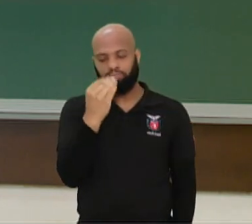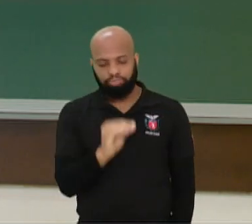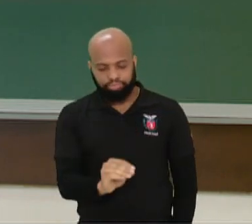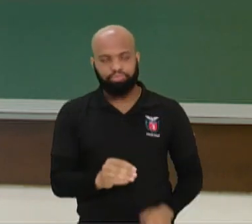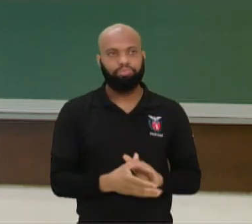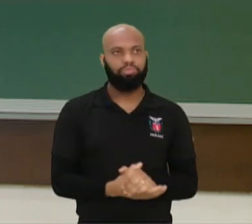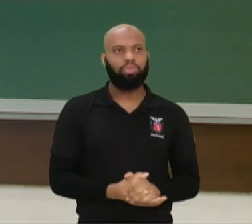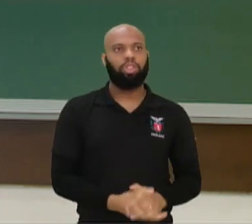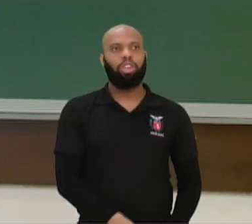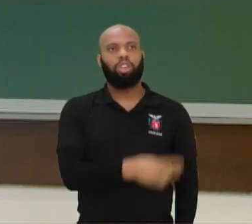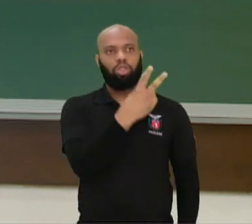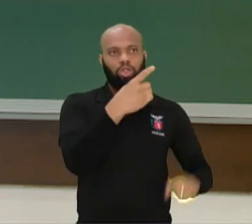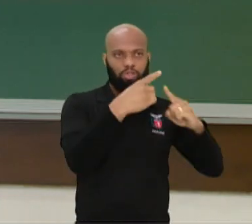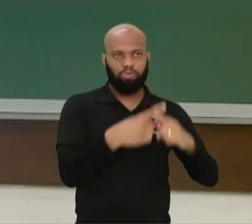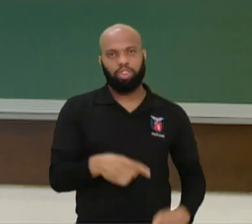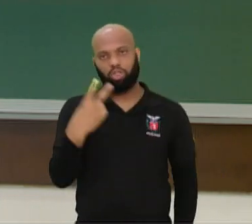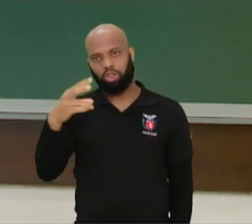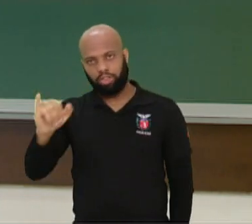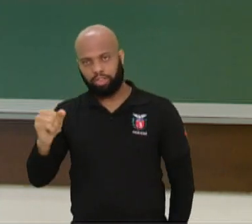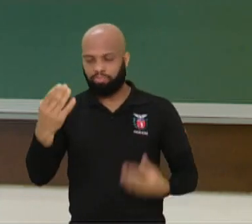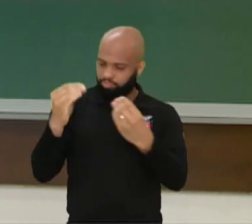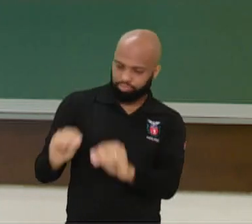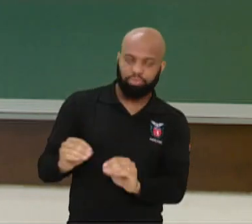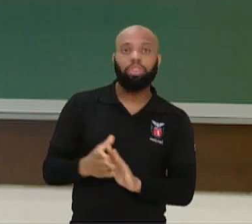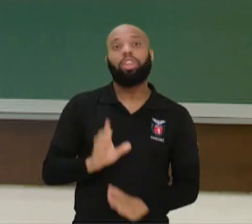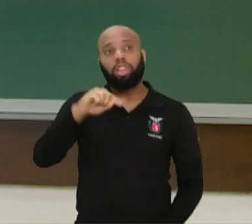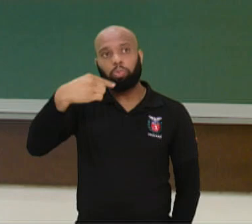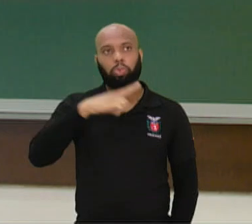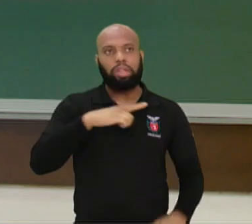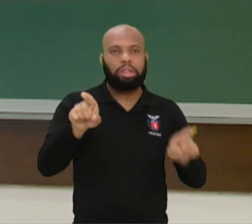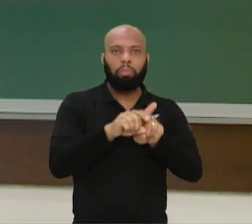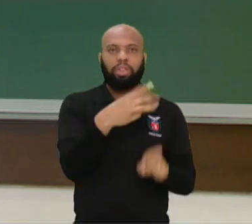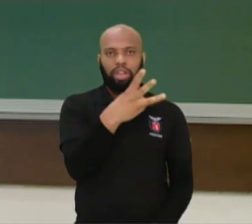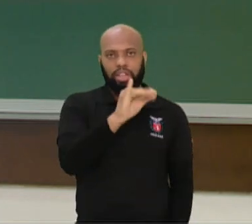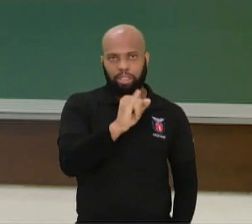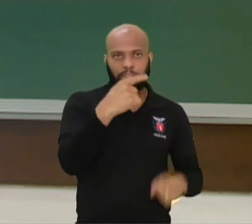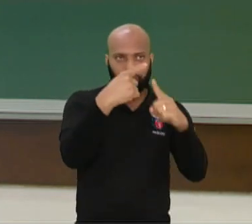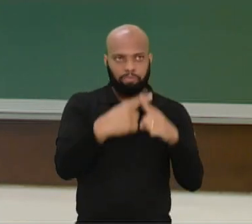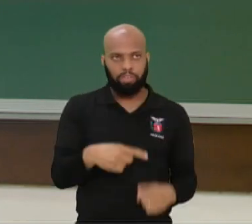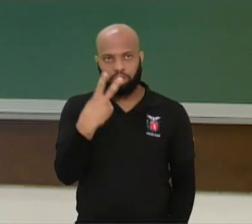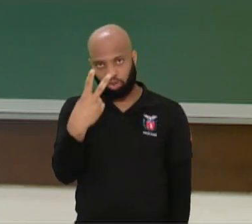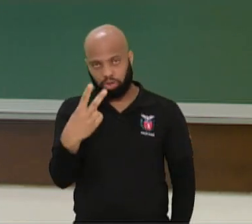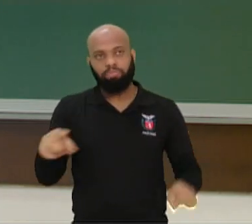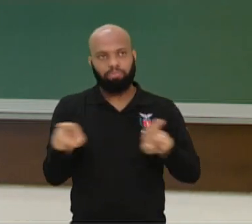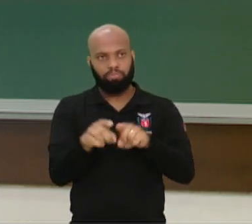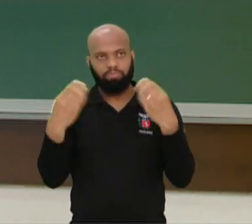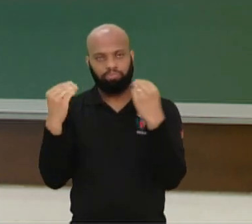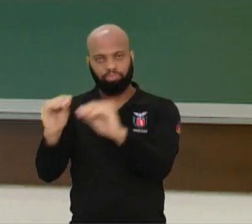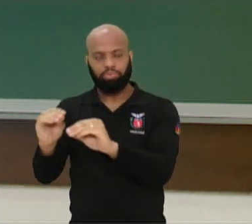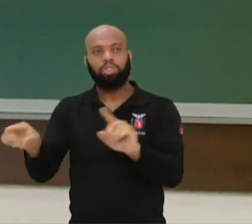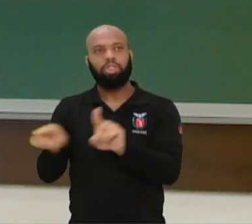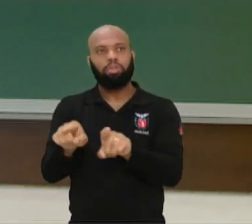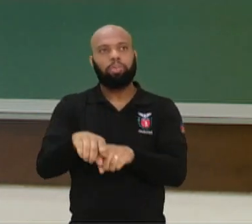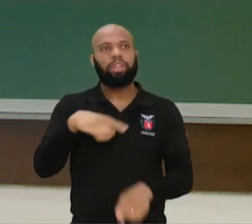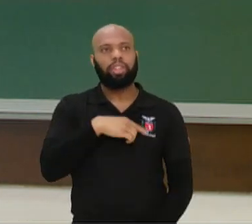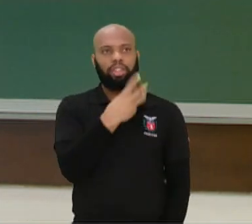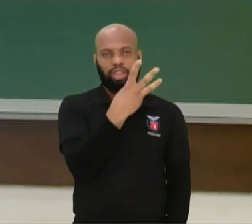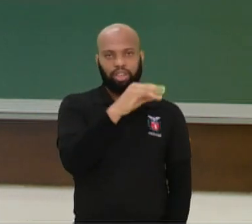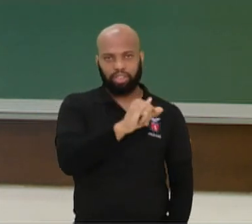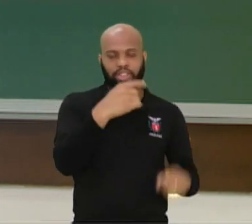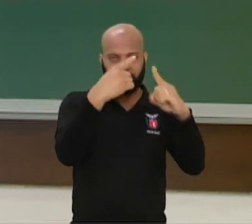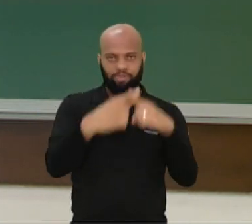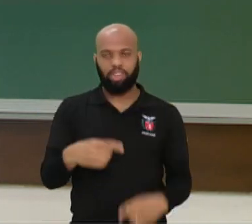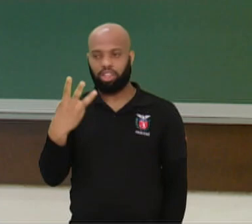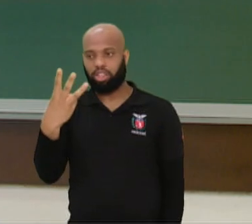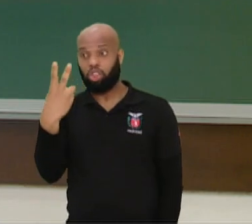aqui. Depois que eu já multipliquei o 2, eu não vou esquecer de multiplicar o 3i. Então, 3i vezes 2 aqui e 3i